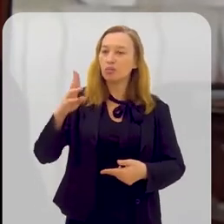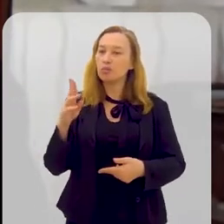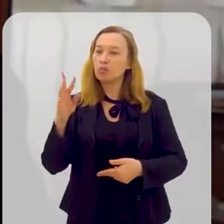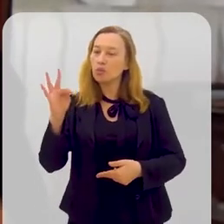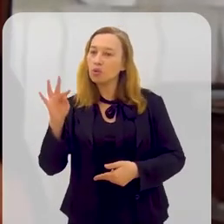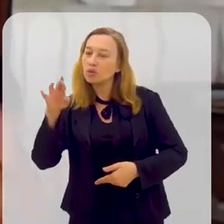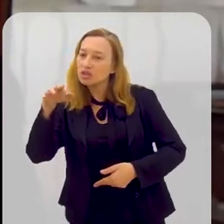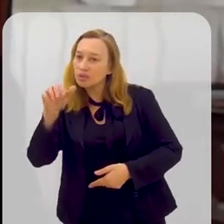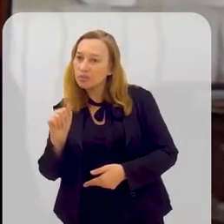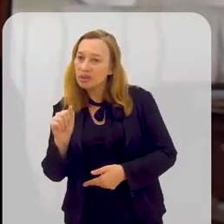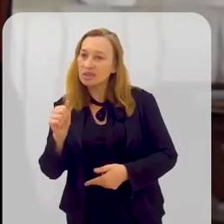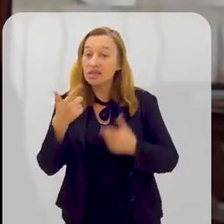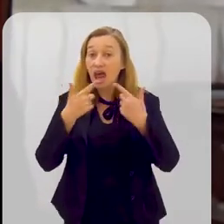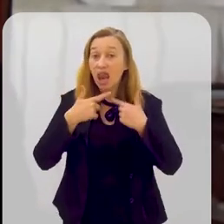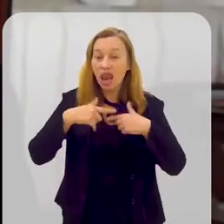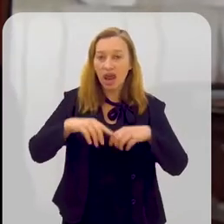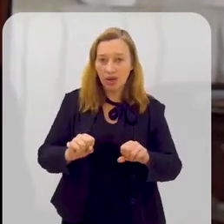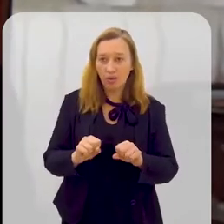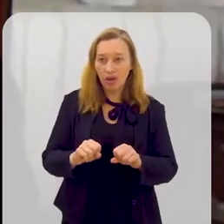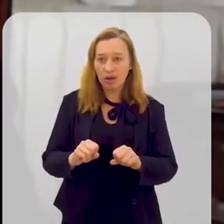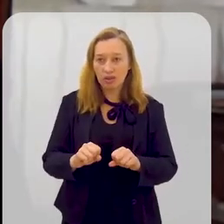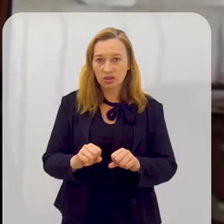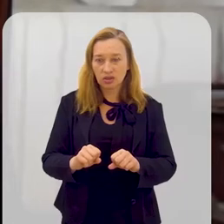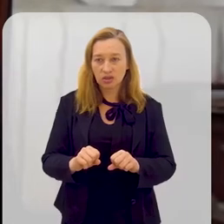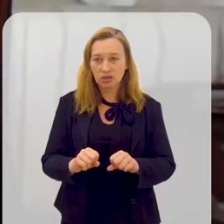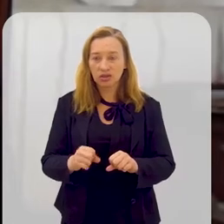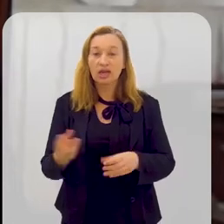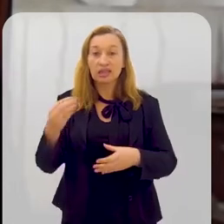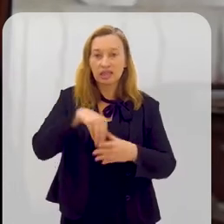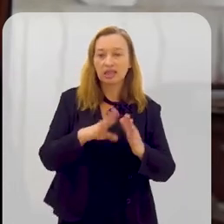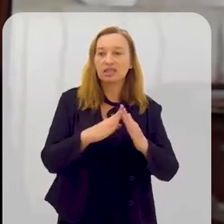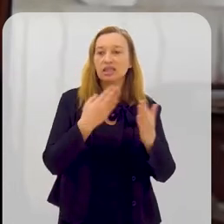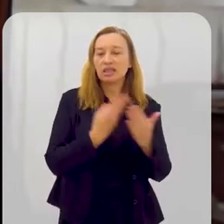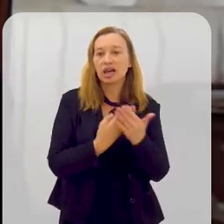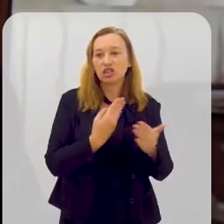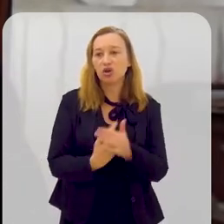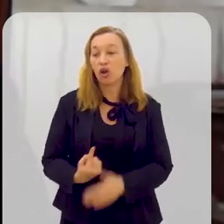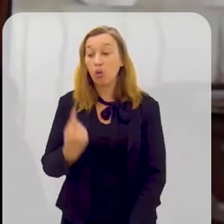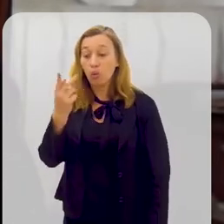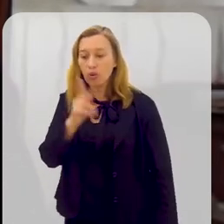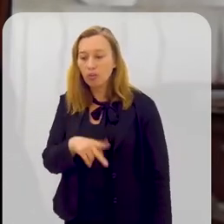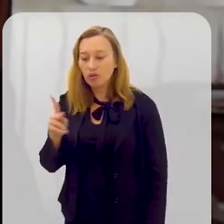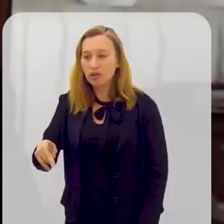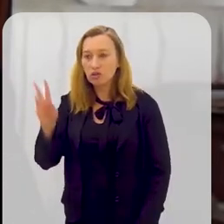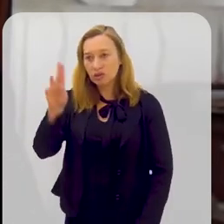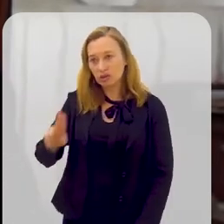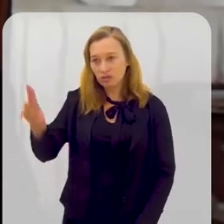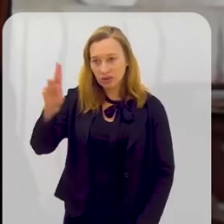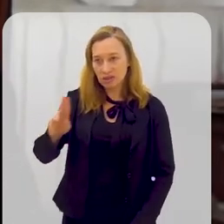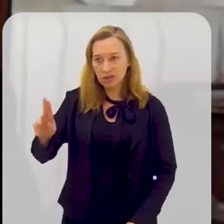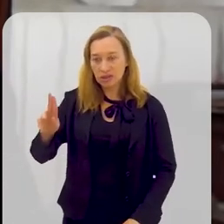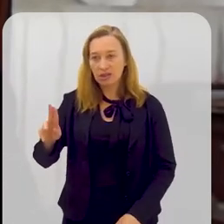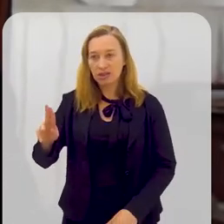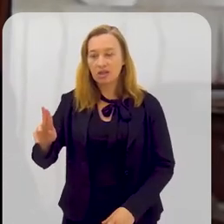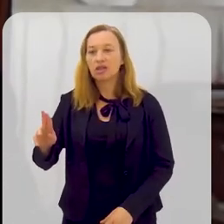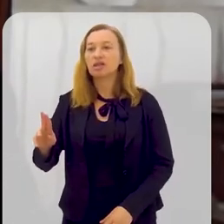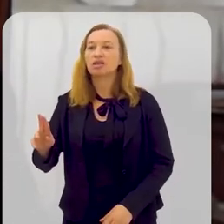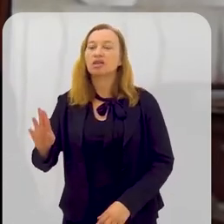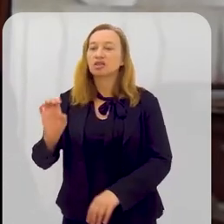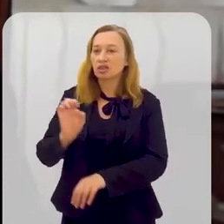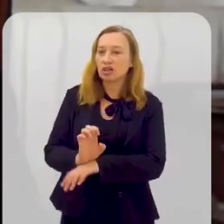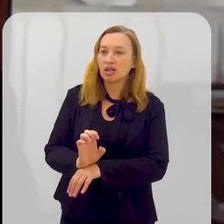ela diz que existem múltiplas linguagens no cotidiano escolar uma professora da Universidade